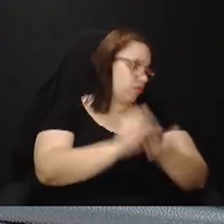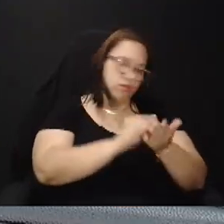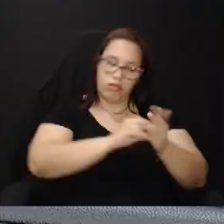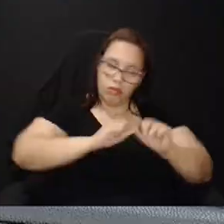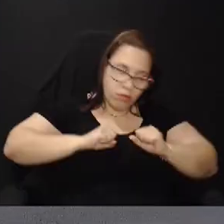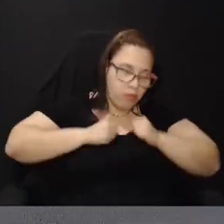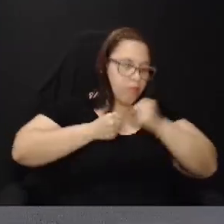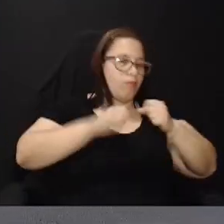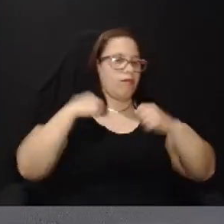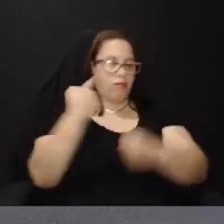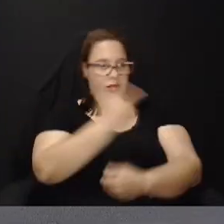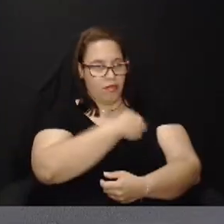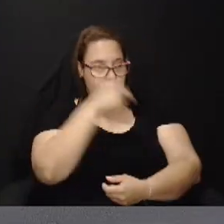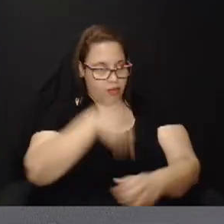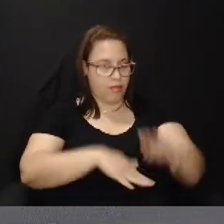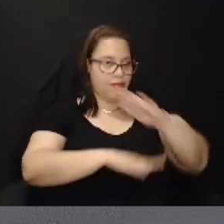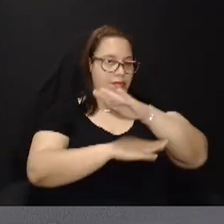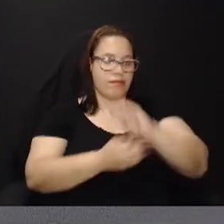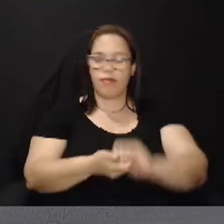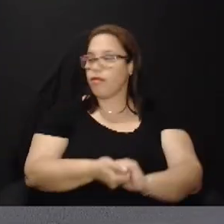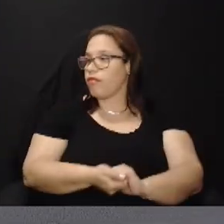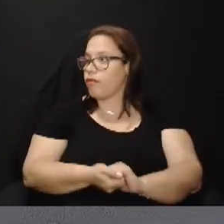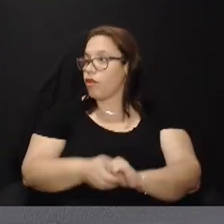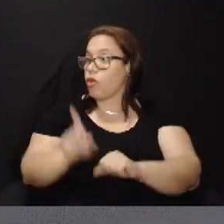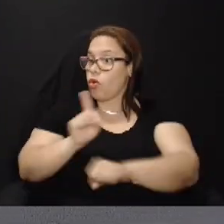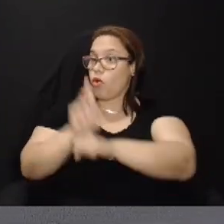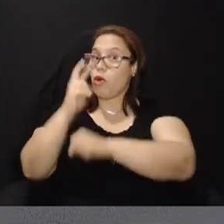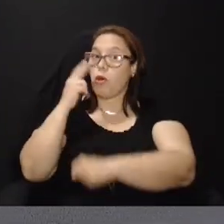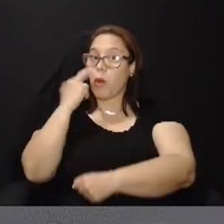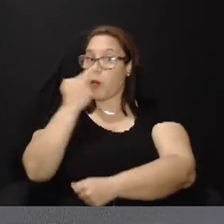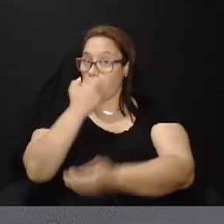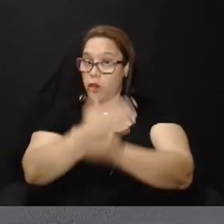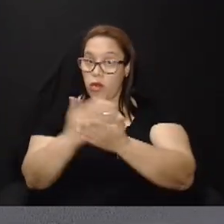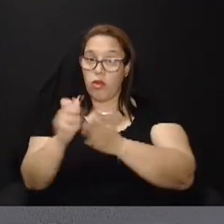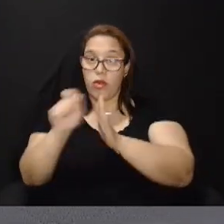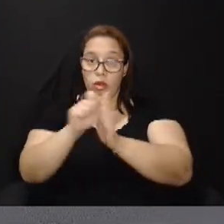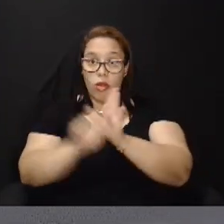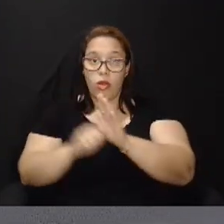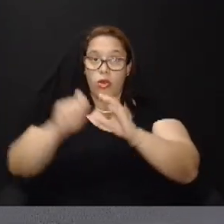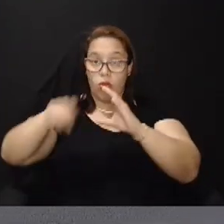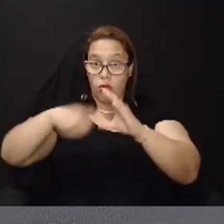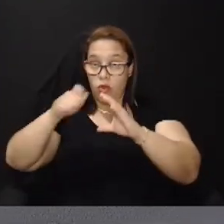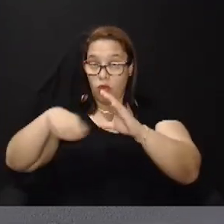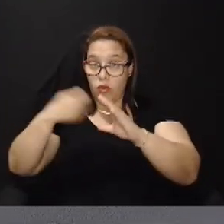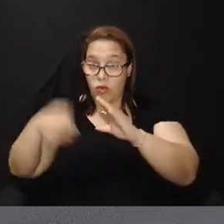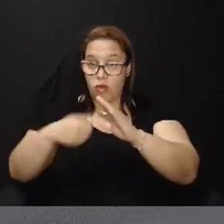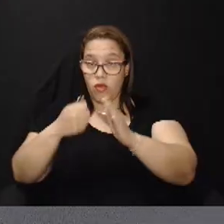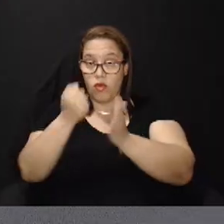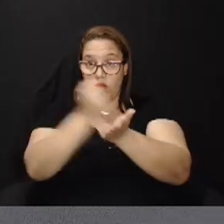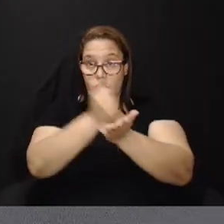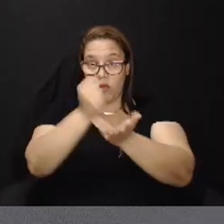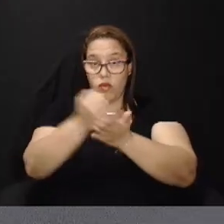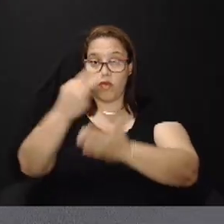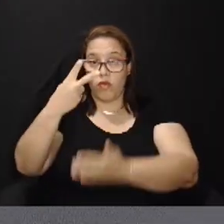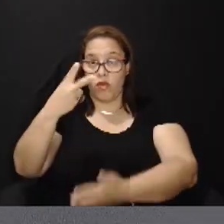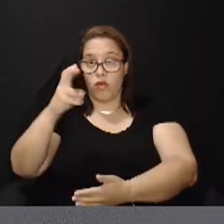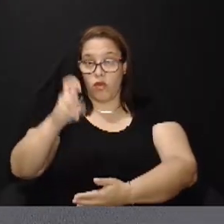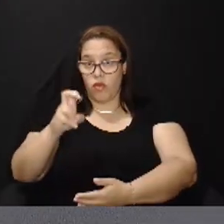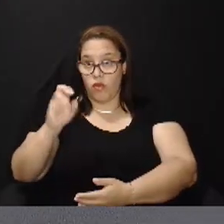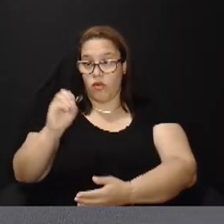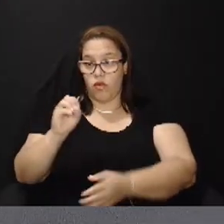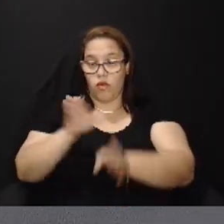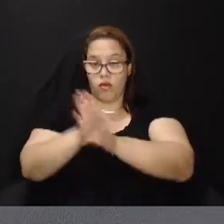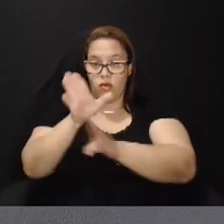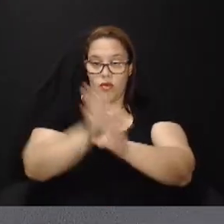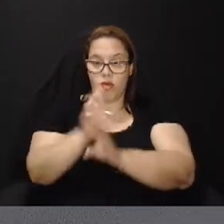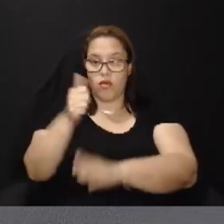aqui dessa casa. Doutor Ian, como eu falei, né, no início do programa, até o dia desta gravação, você protocolou 205 indicações, 14 projetos